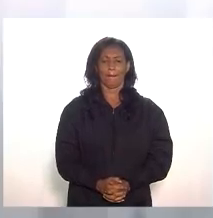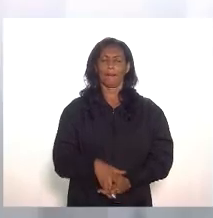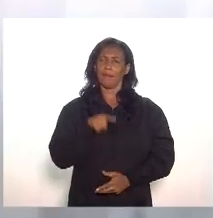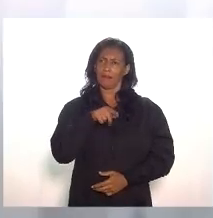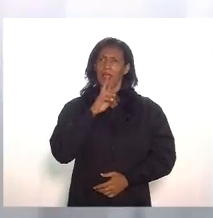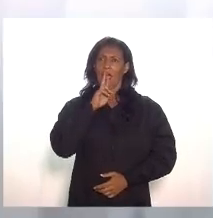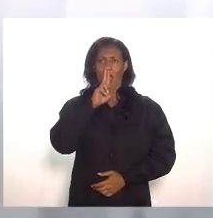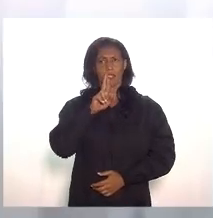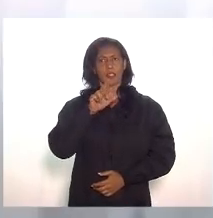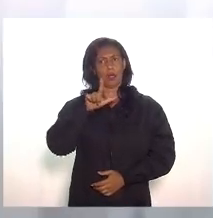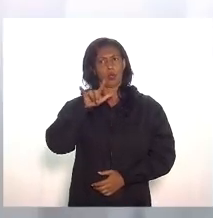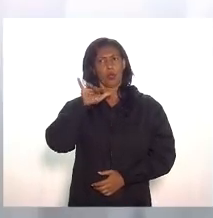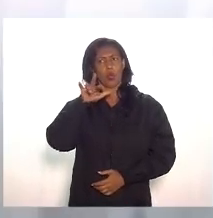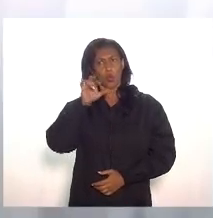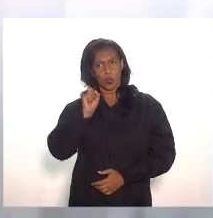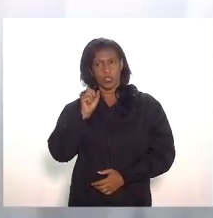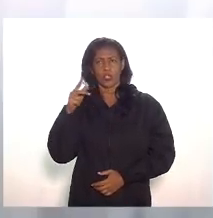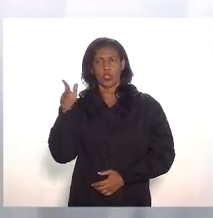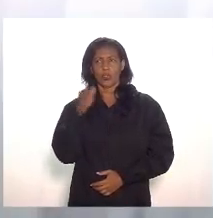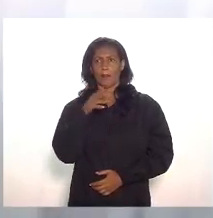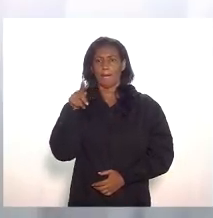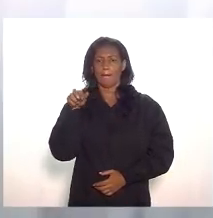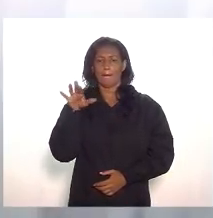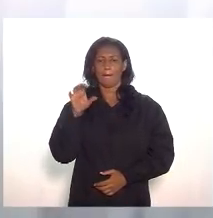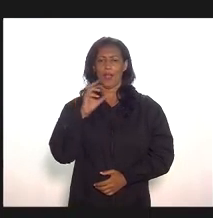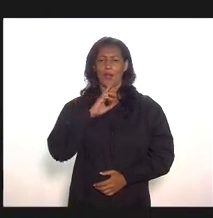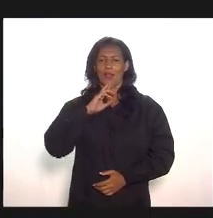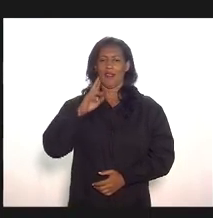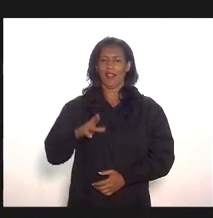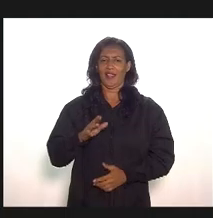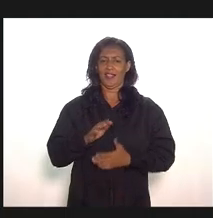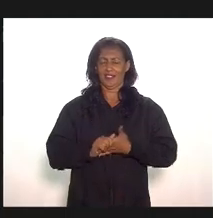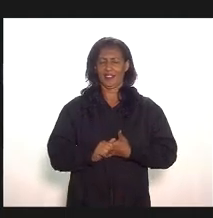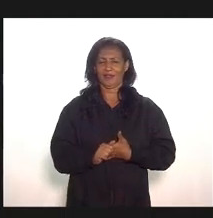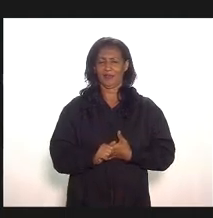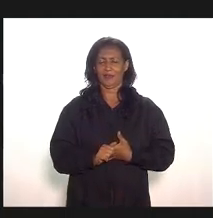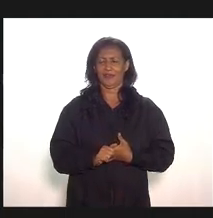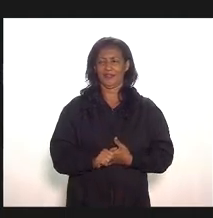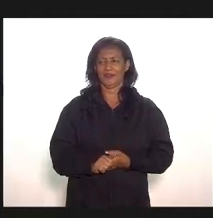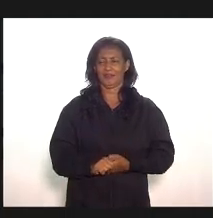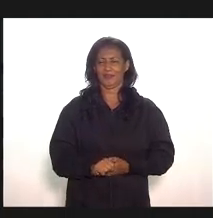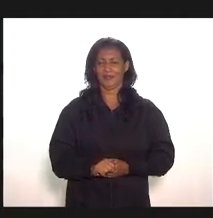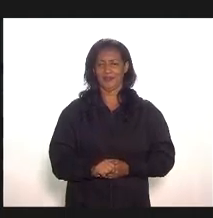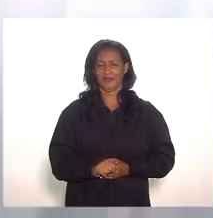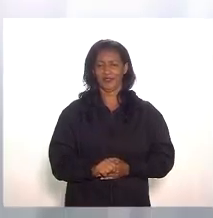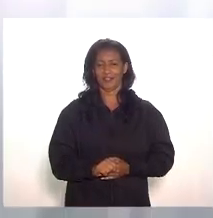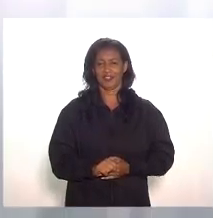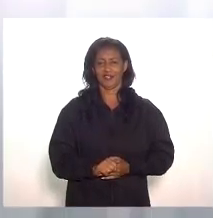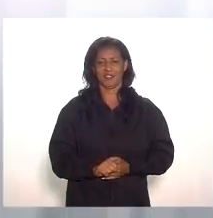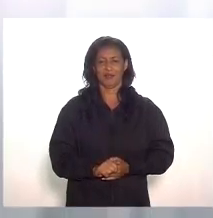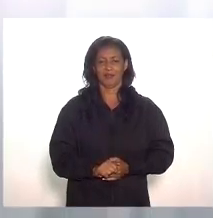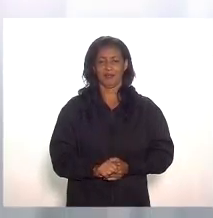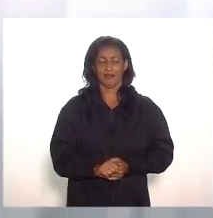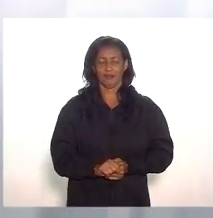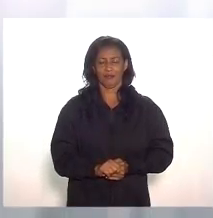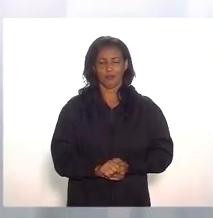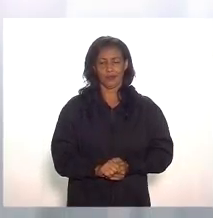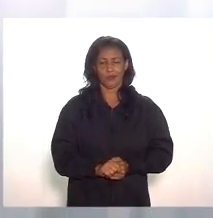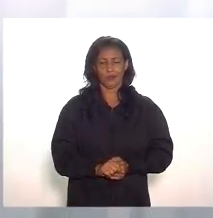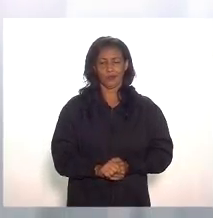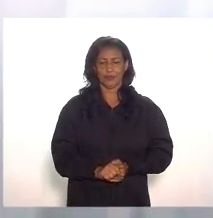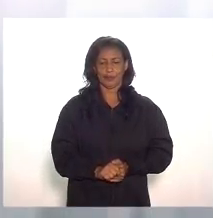deputado Luiz Paulo. Inclusive, o meu foi uma questão de ordem, presidente. Inclusive, o